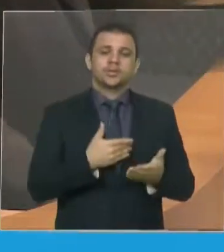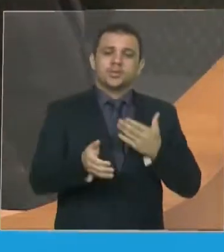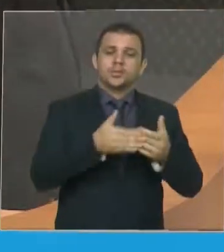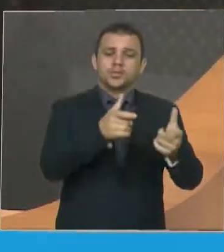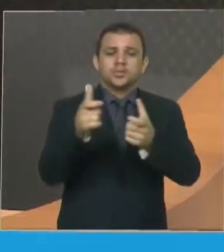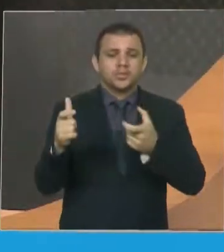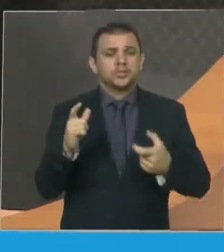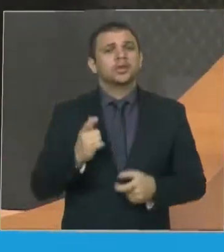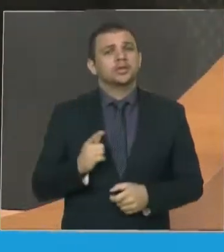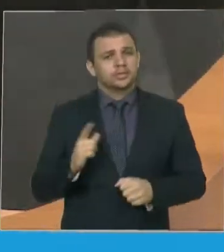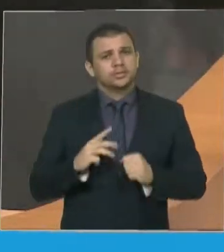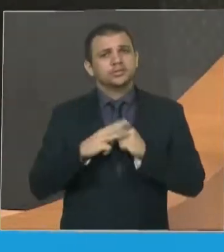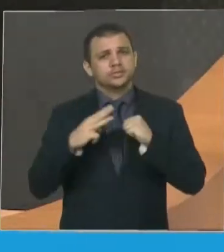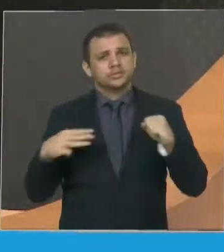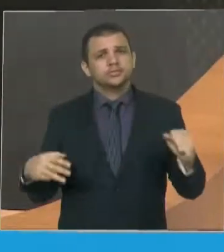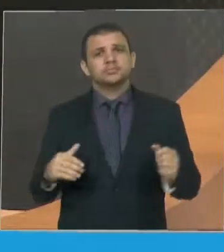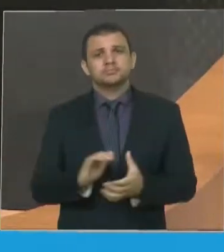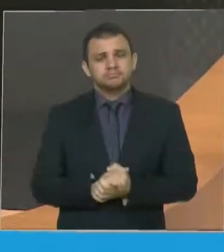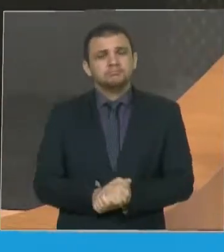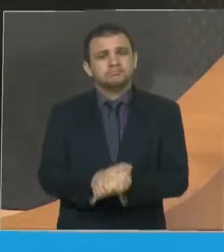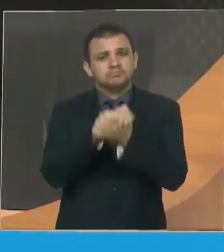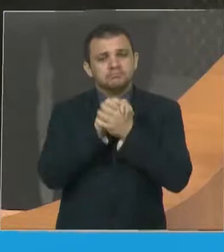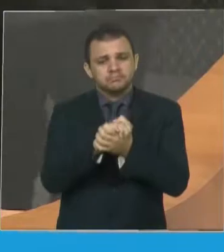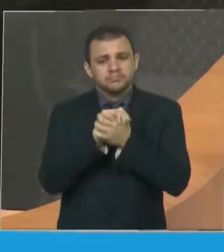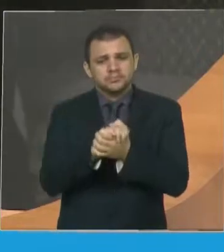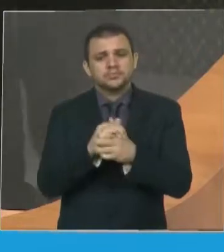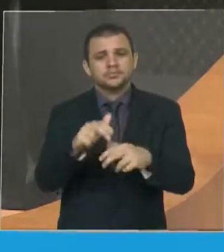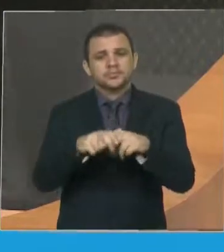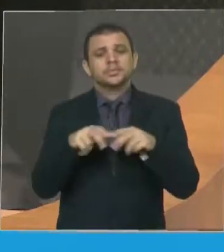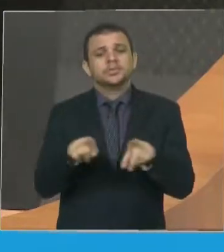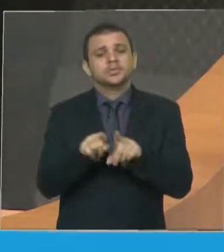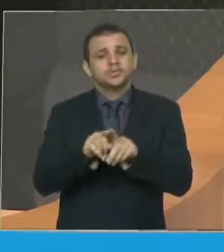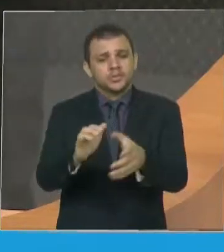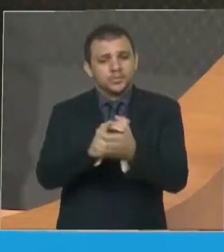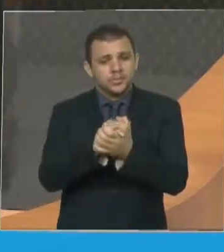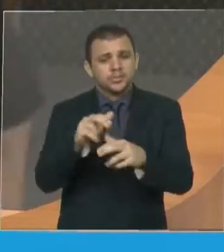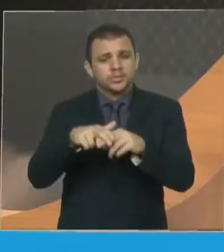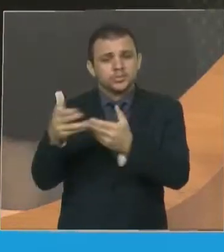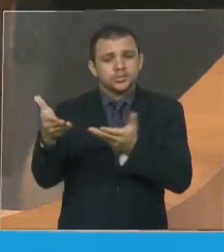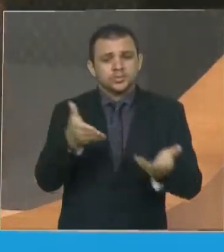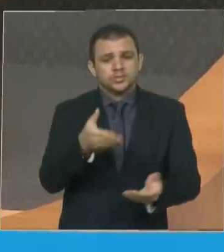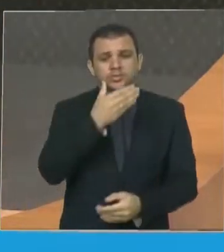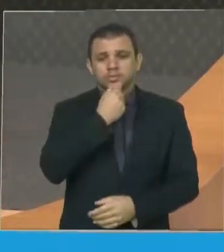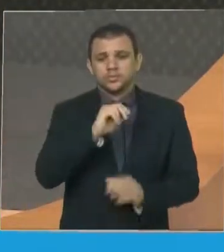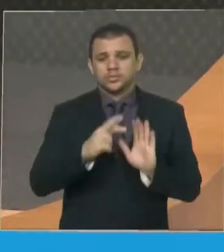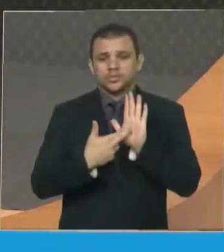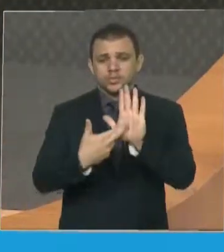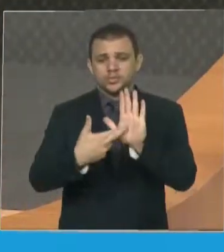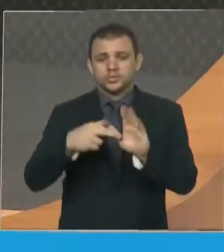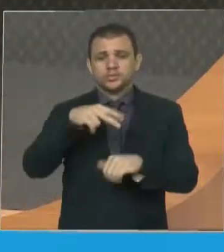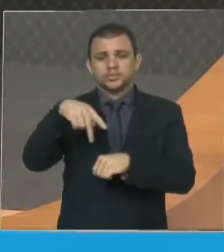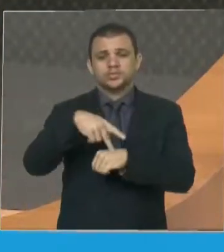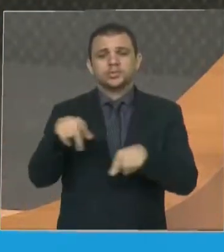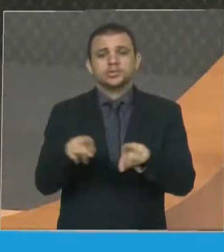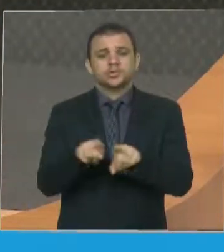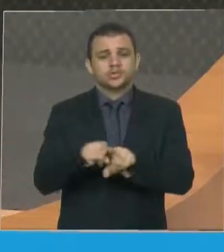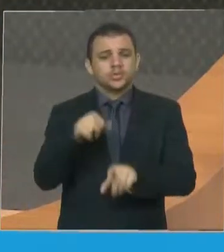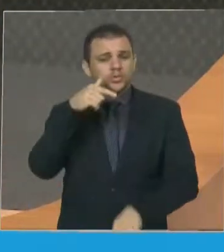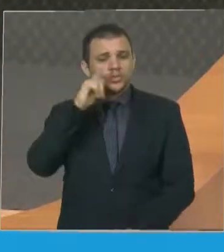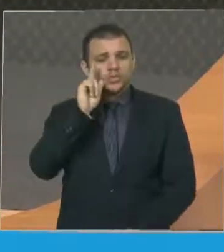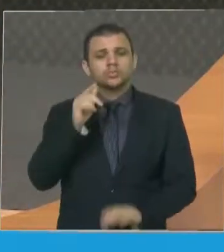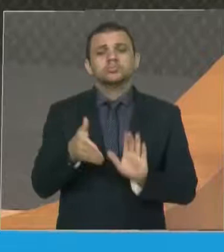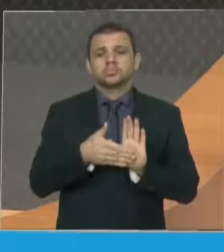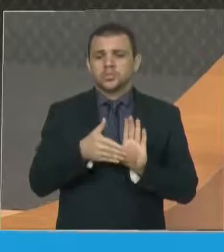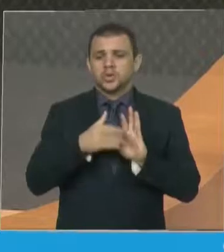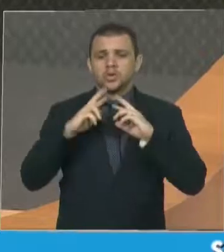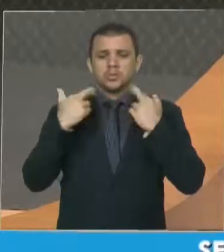pela iniciativa de ter recebido nosso embaixador ontem, que foi muito bonita aquela reunião e muito propositiva também. Quero saudar o